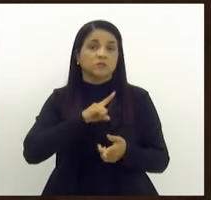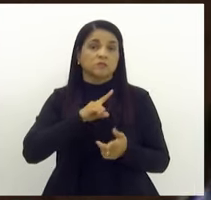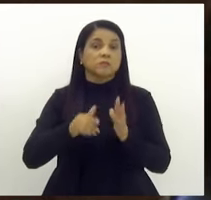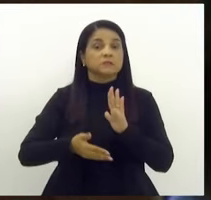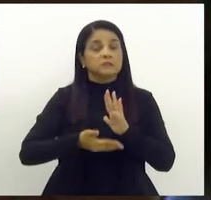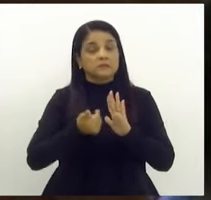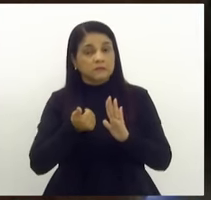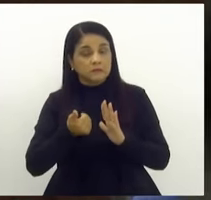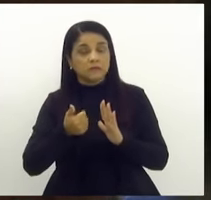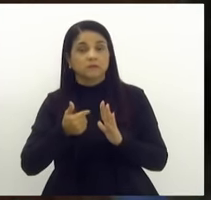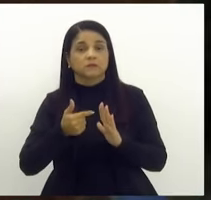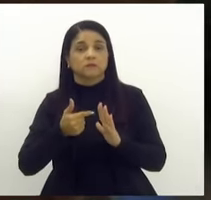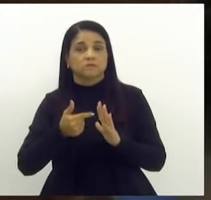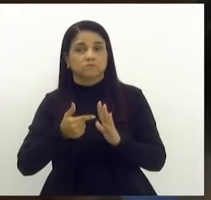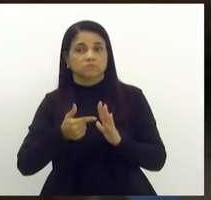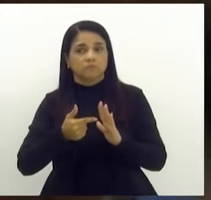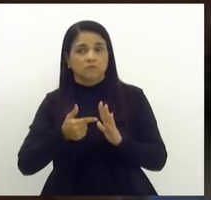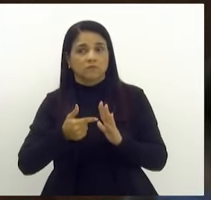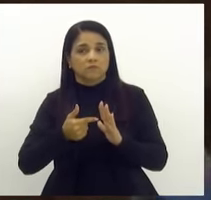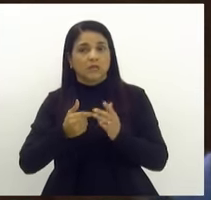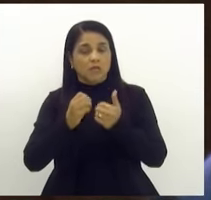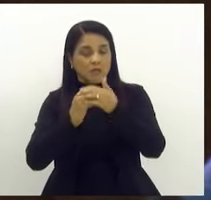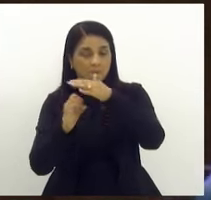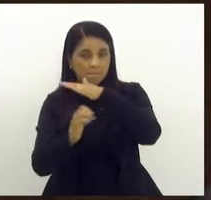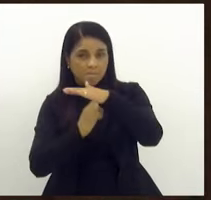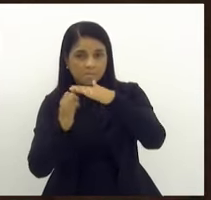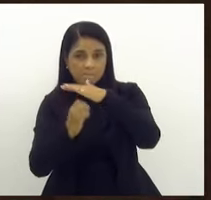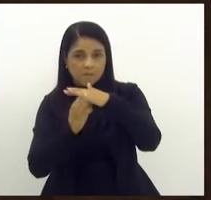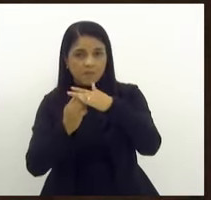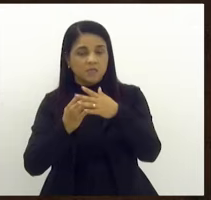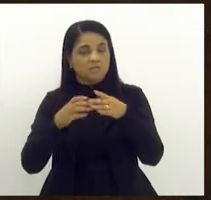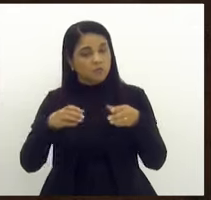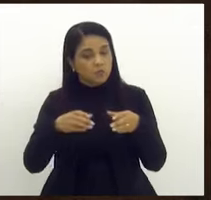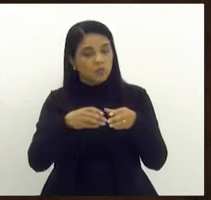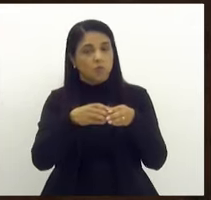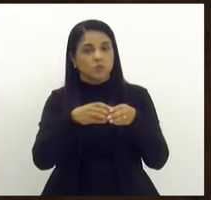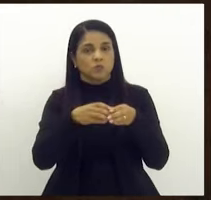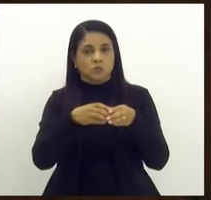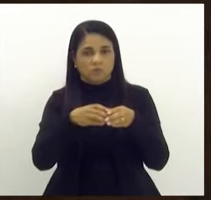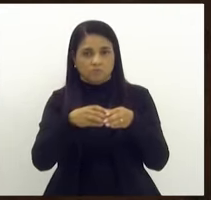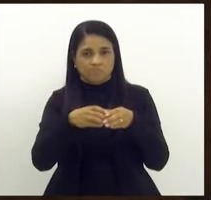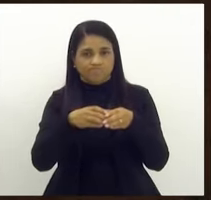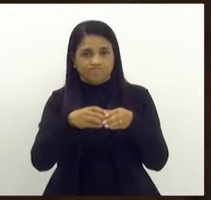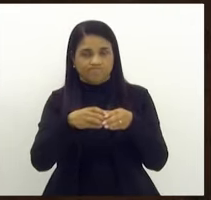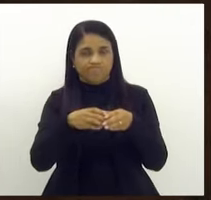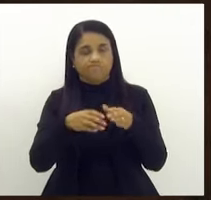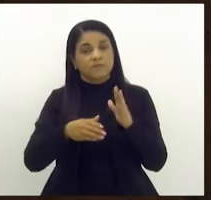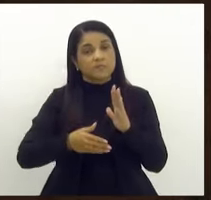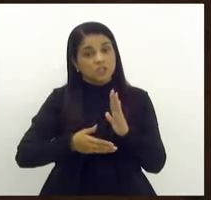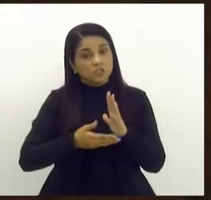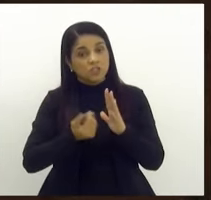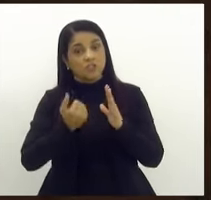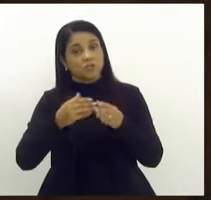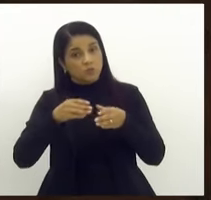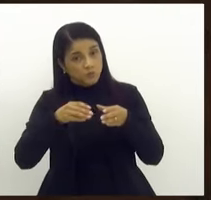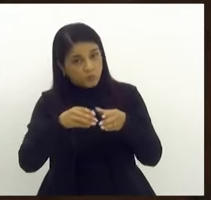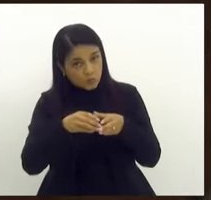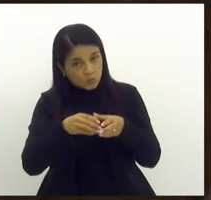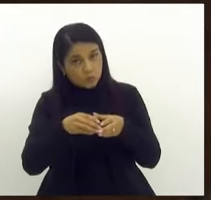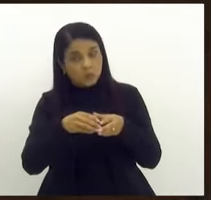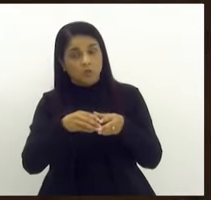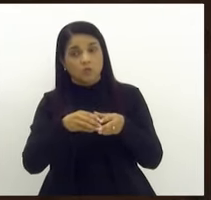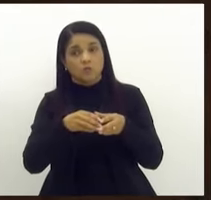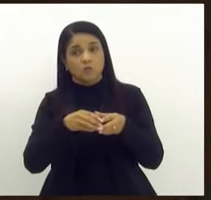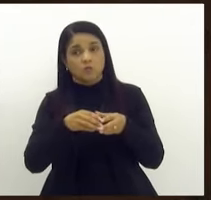também algumas empresas do rol desse conselho consultivo e tira inclusive desse conselho consultivo o